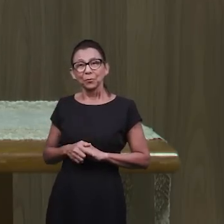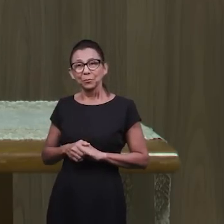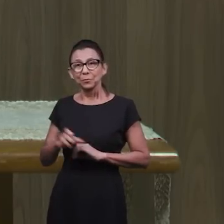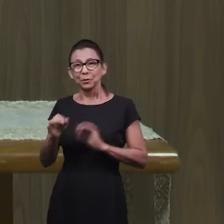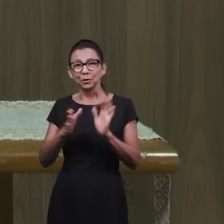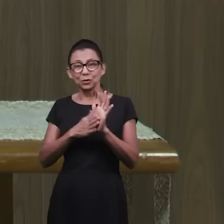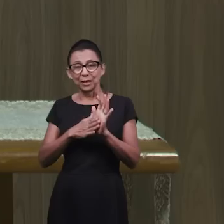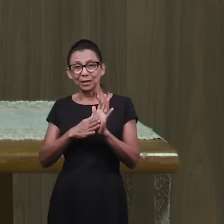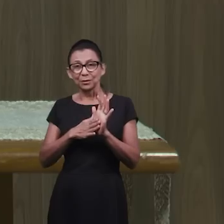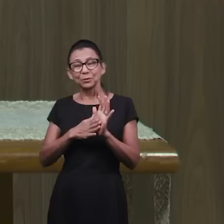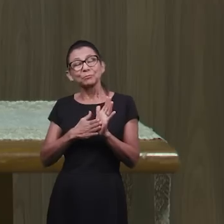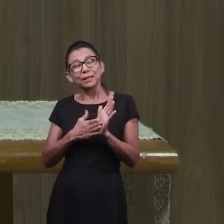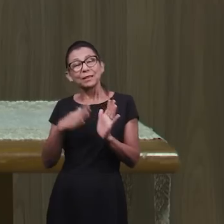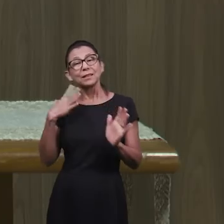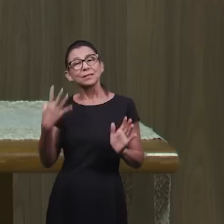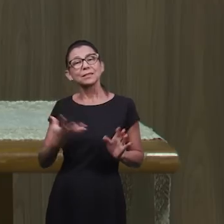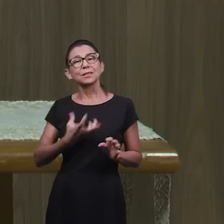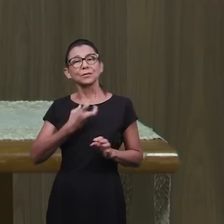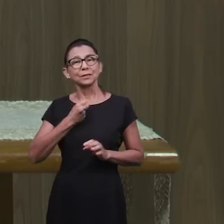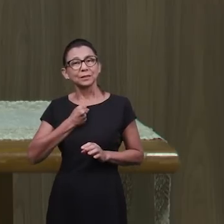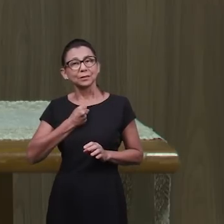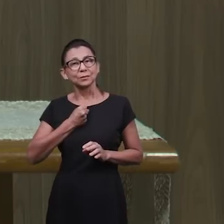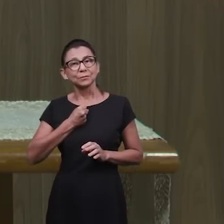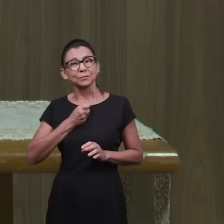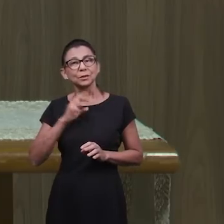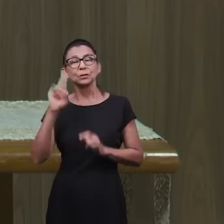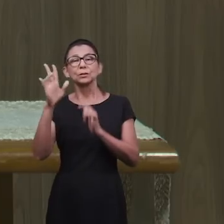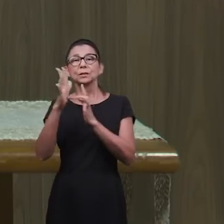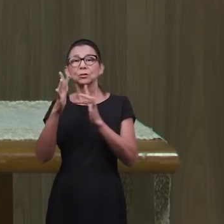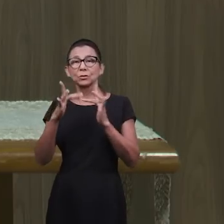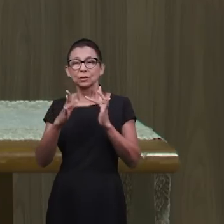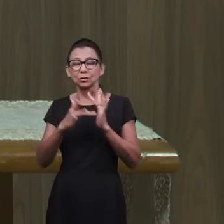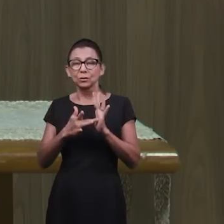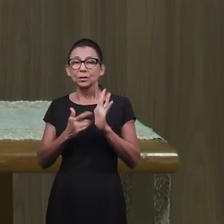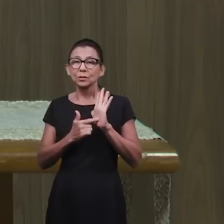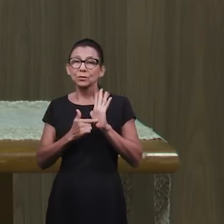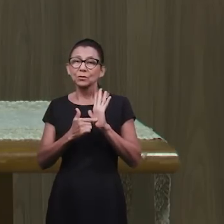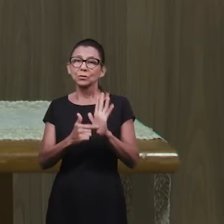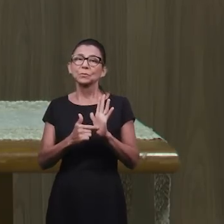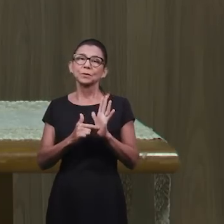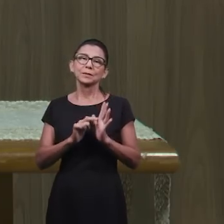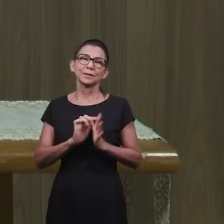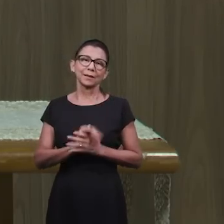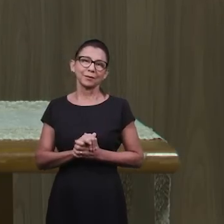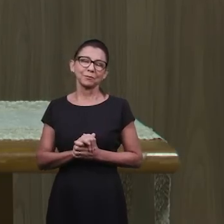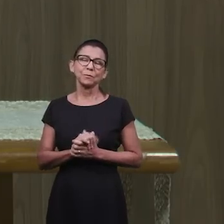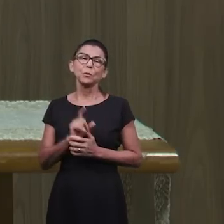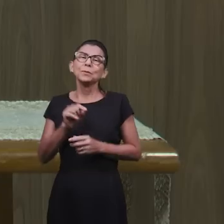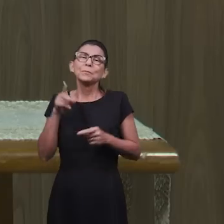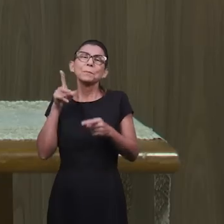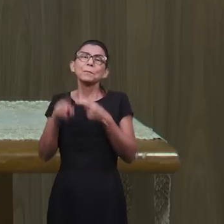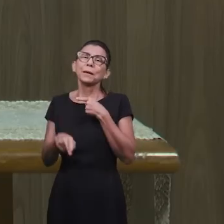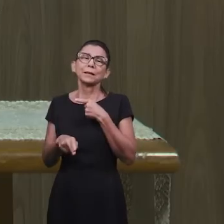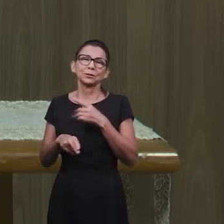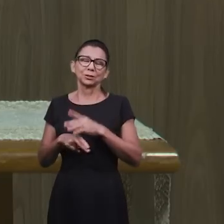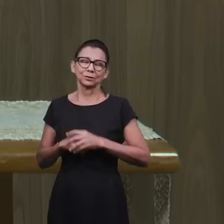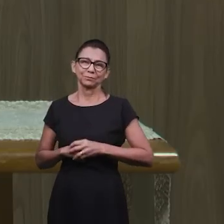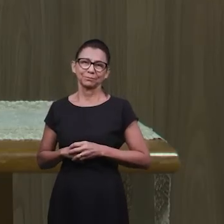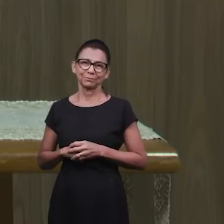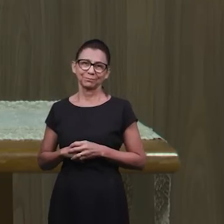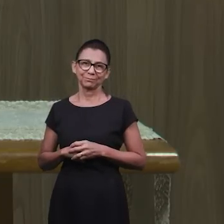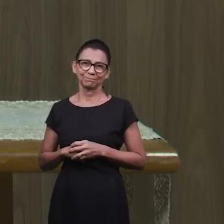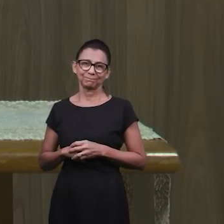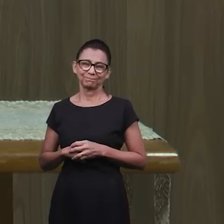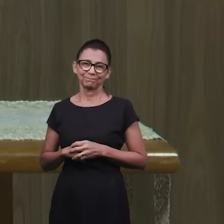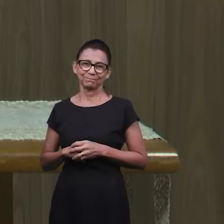E o que impede o homem de alcançar isso é o erro na vida dele, o pecado na vida dele. E o único